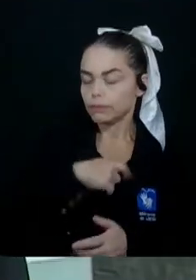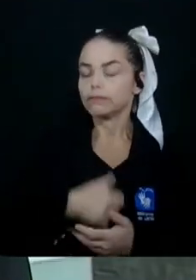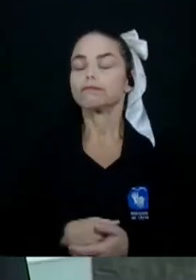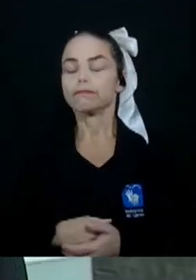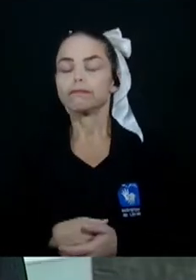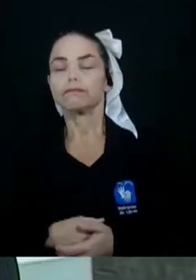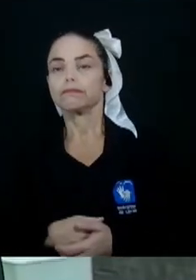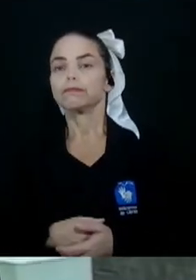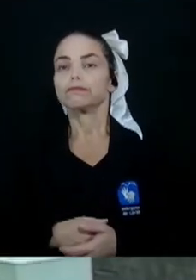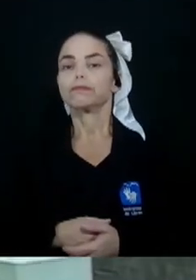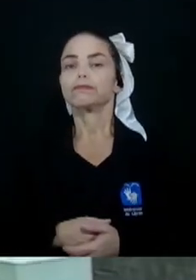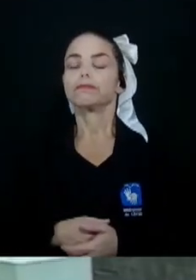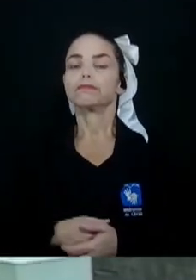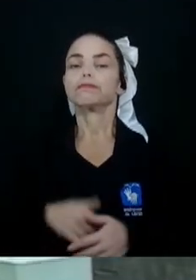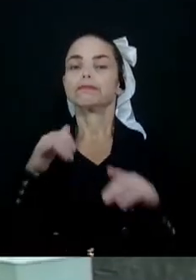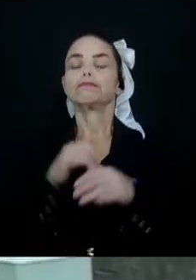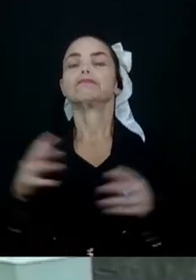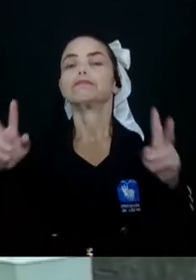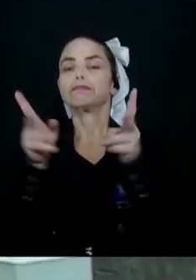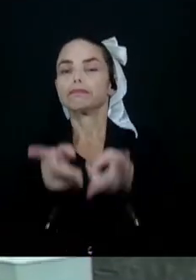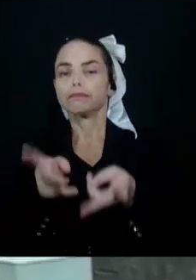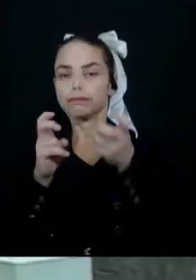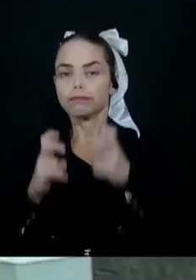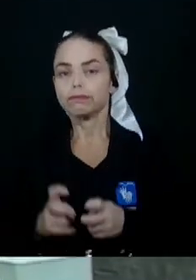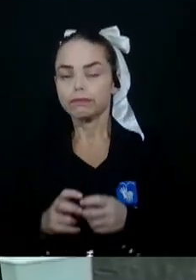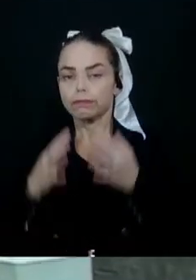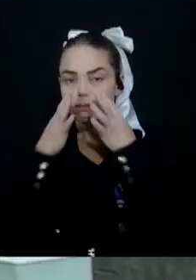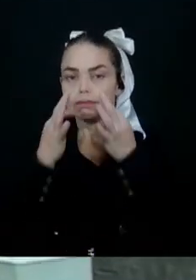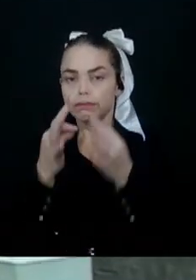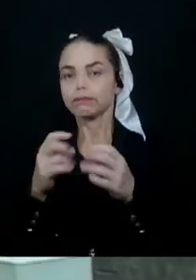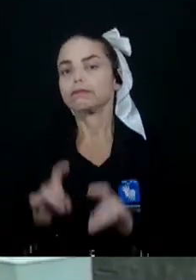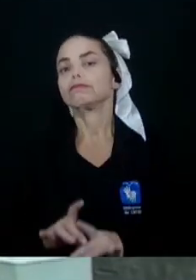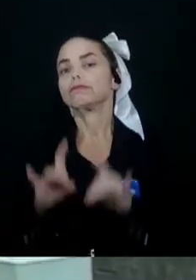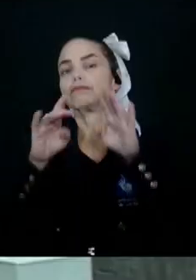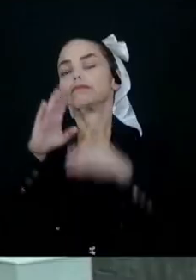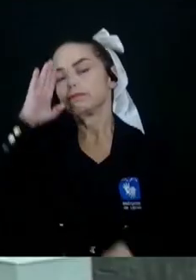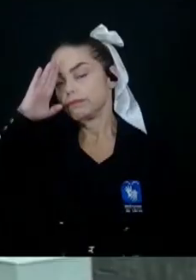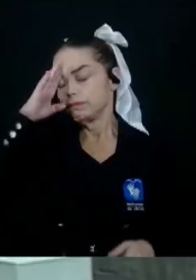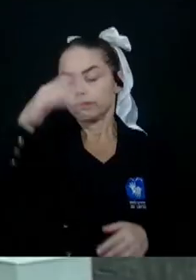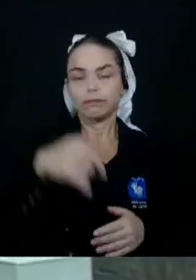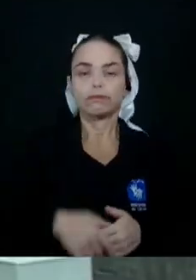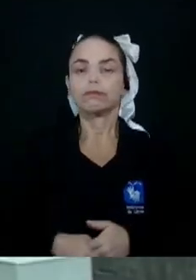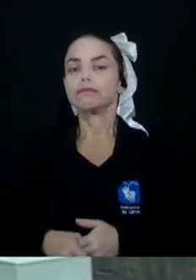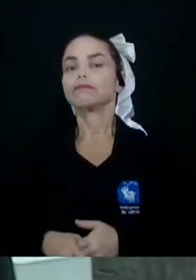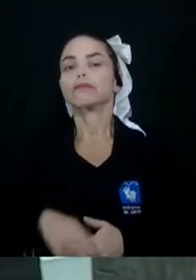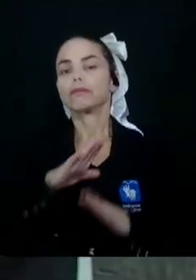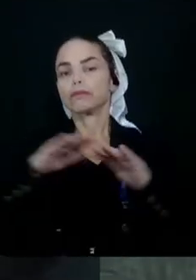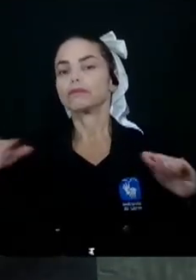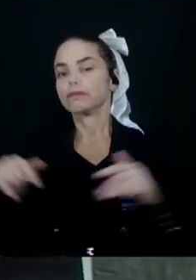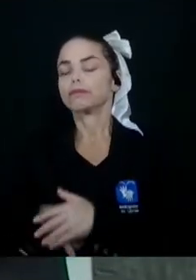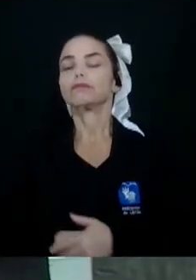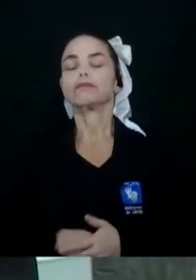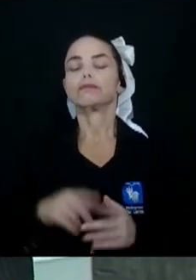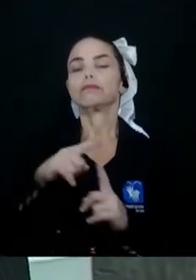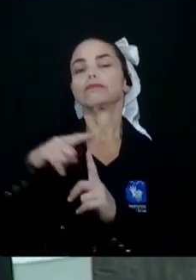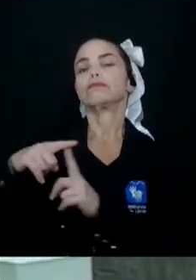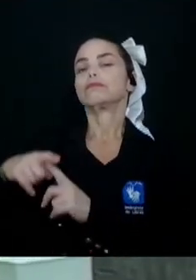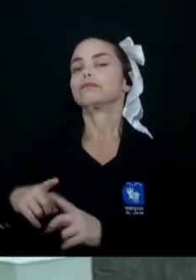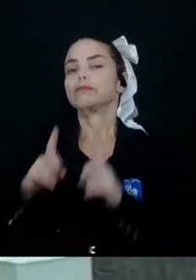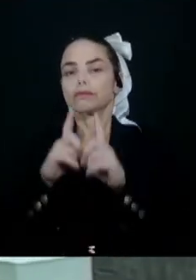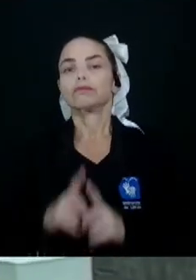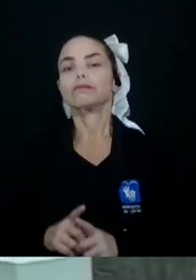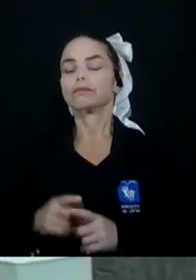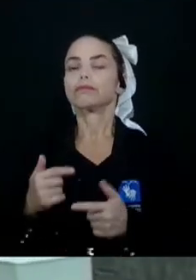uma visibilidade e uma atenção especial, principalmente com as pessoas com algum tipo de deficiência ou tipo